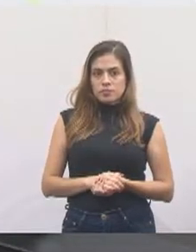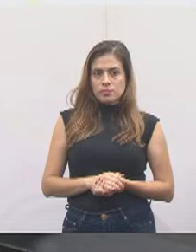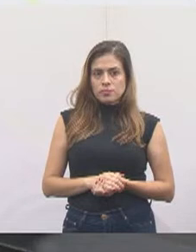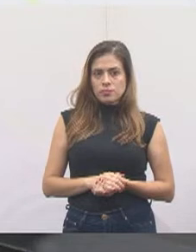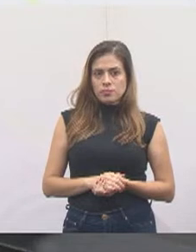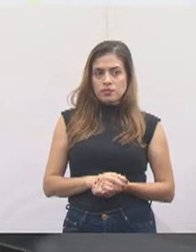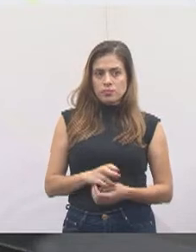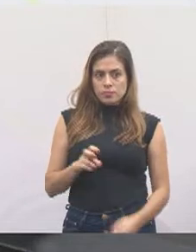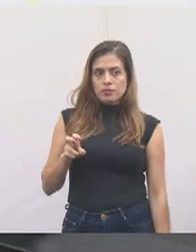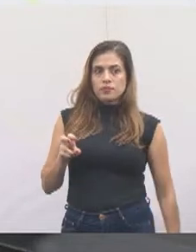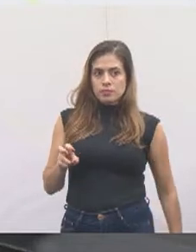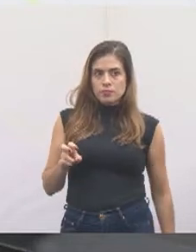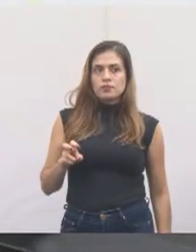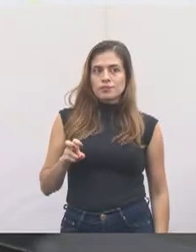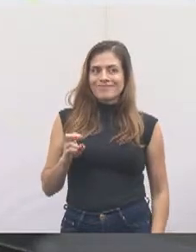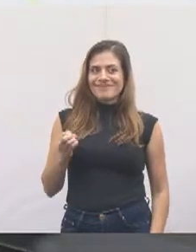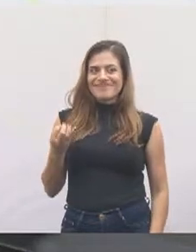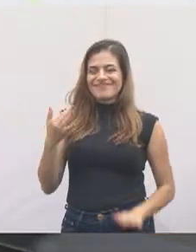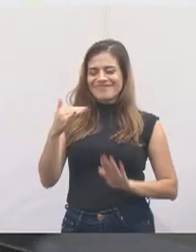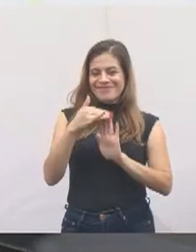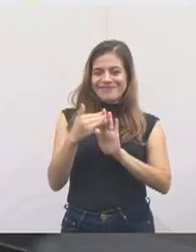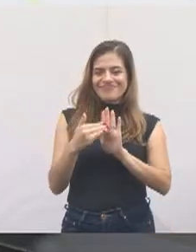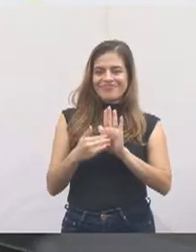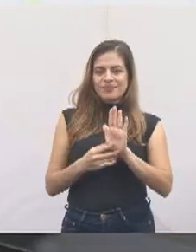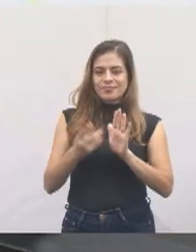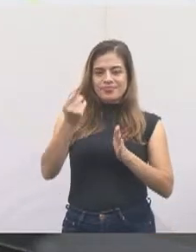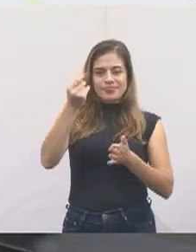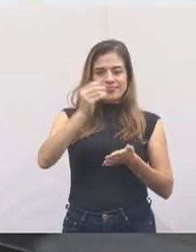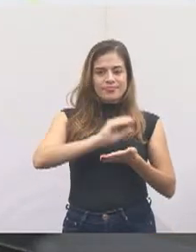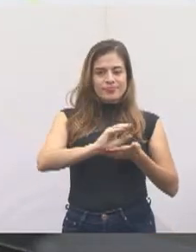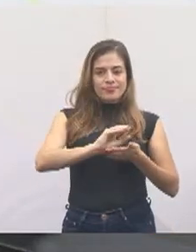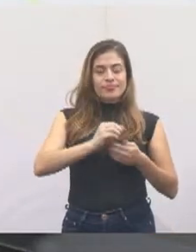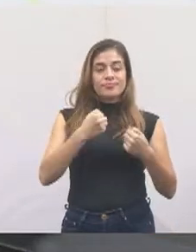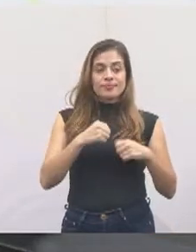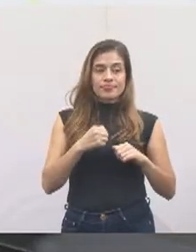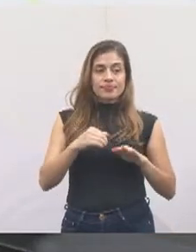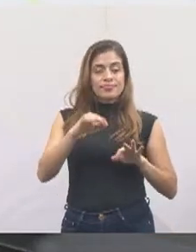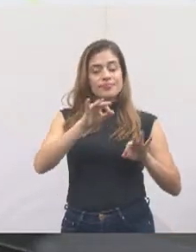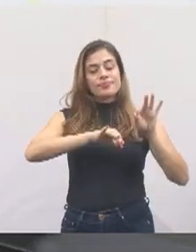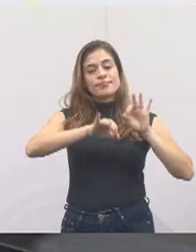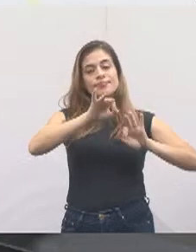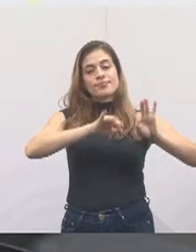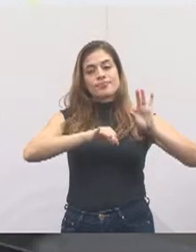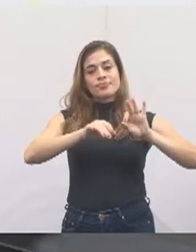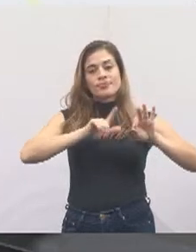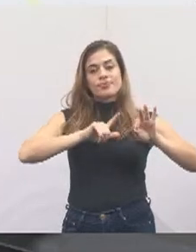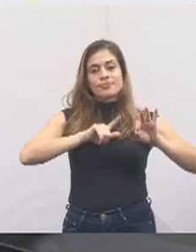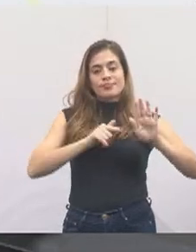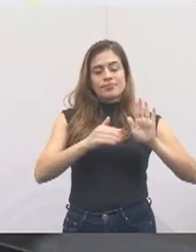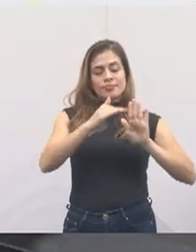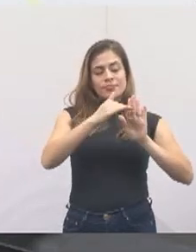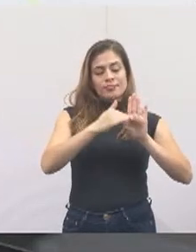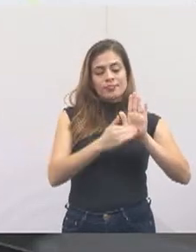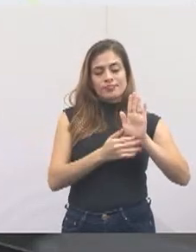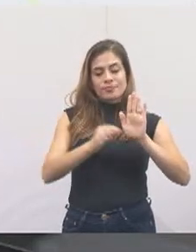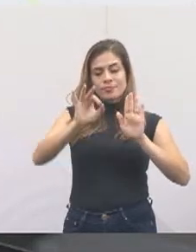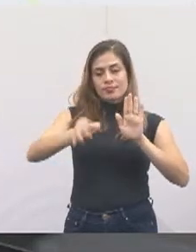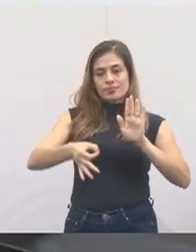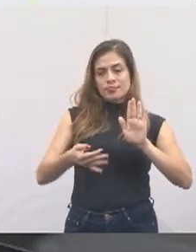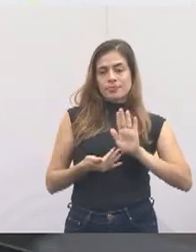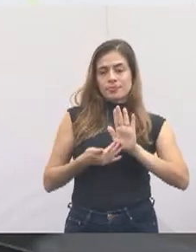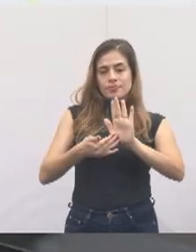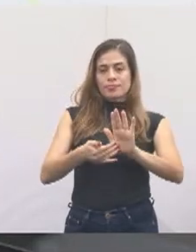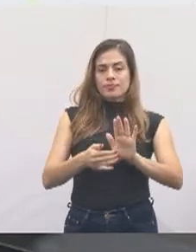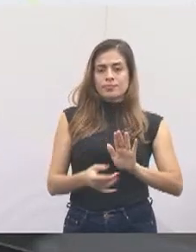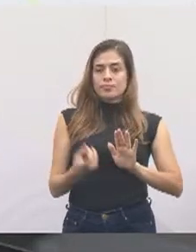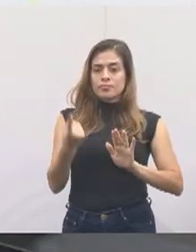cinco quais são as fases que uma Emenda tem que passar a ter validade integral mente